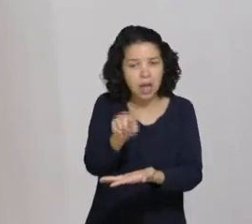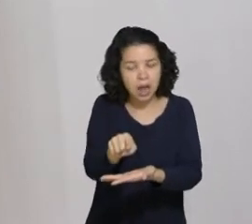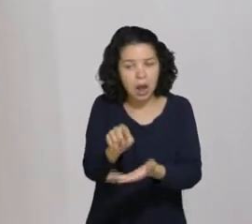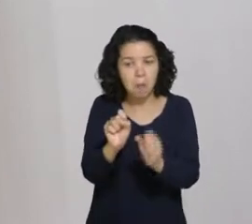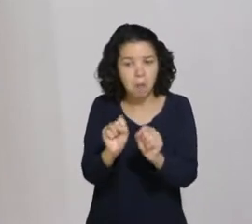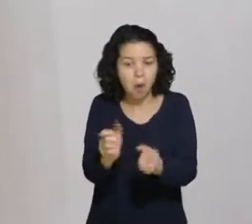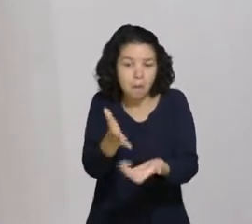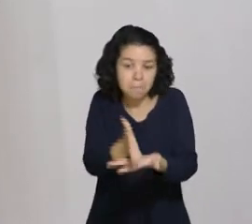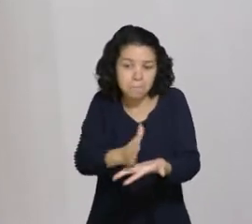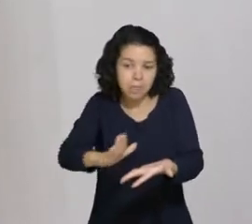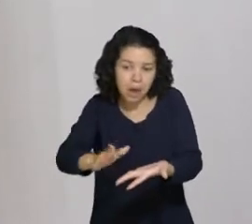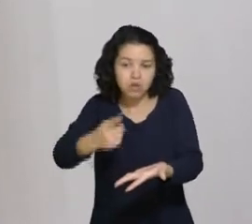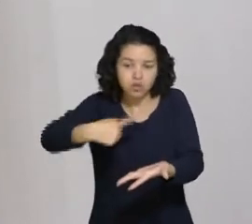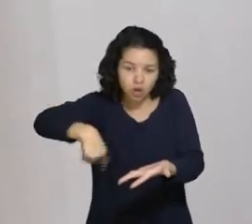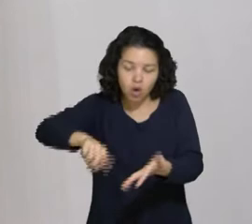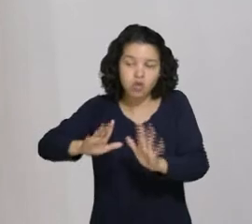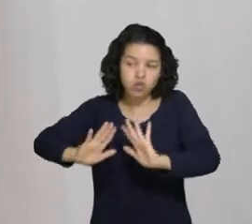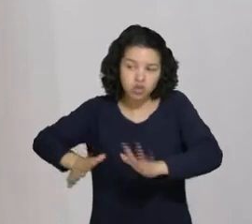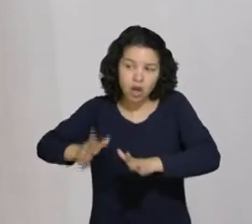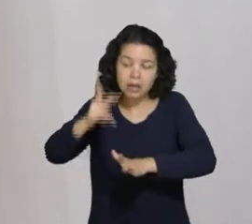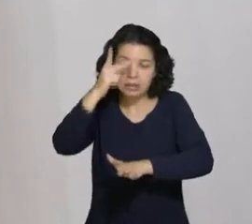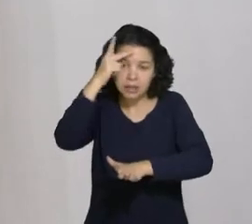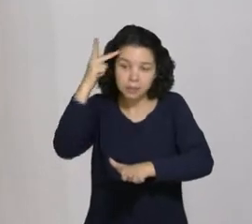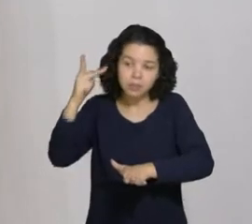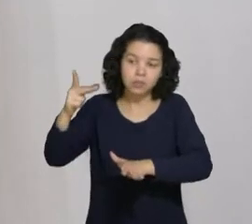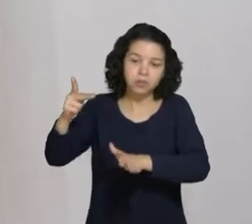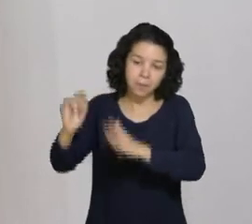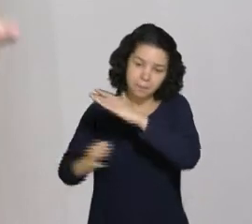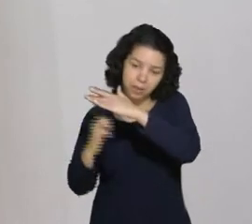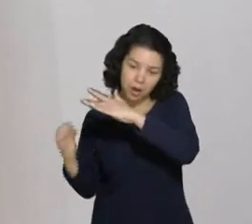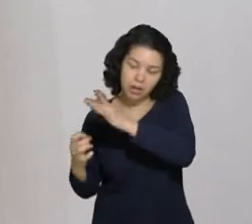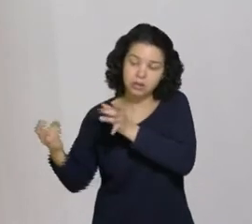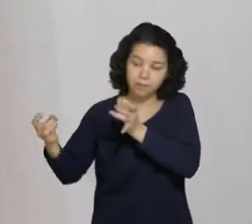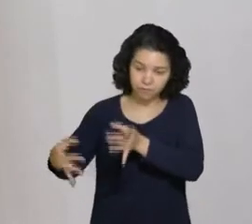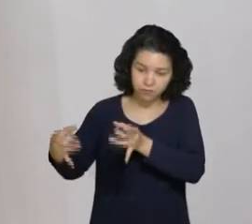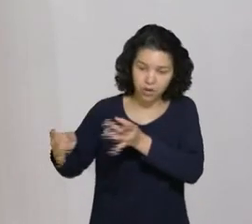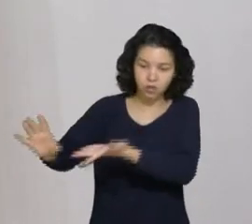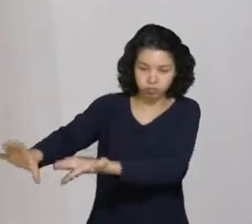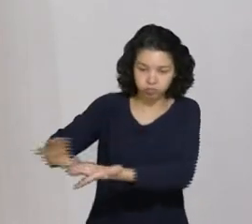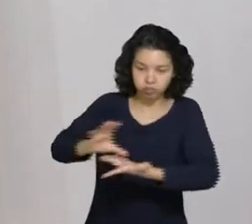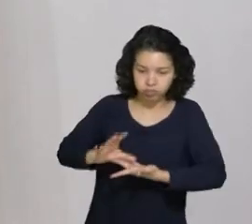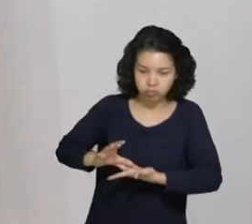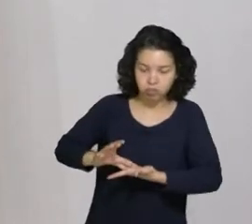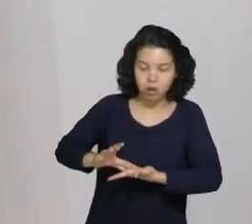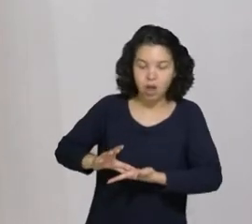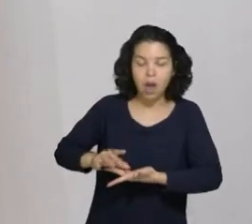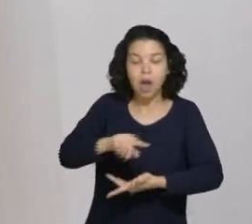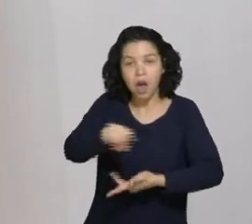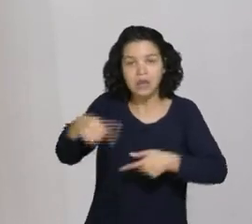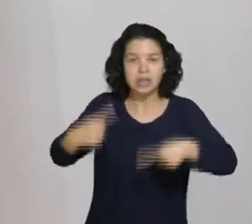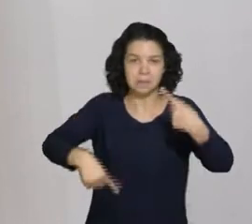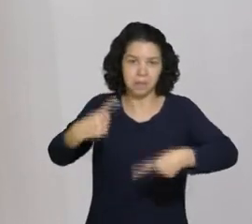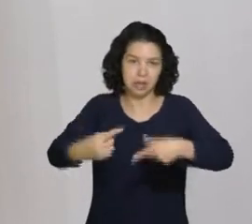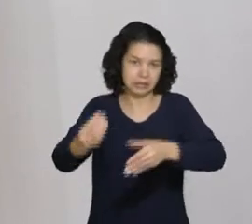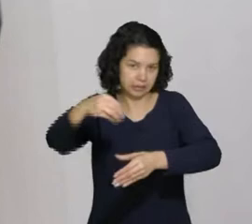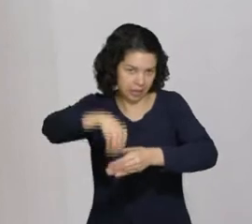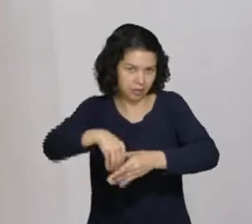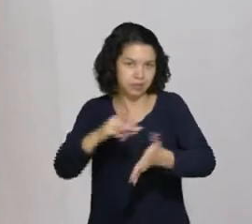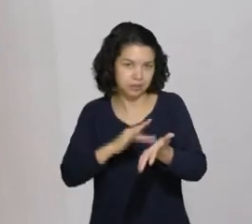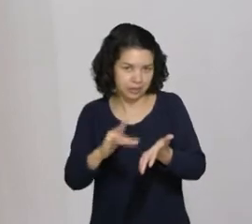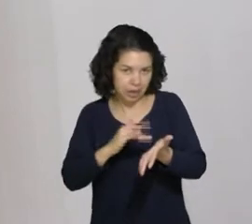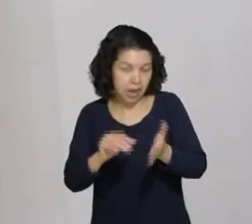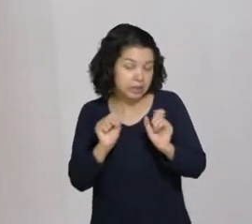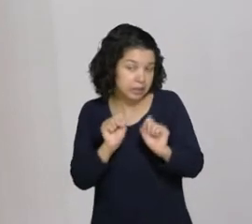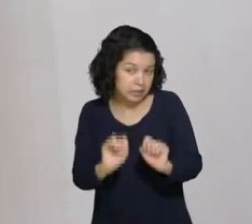para uma parte já temos fornecedores E aí durante esse debate dentro da própria secretaria se podia ou